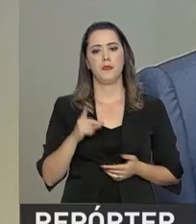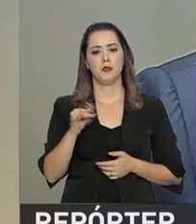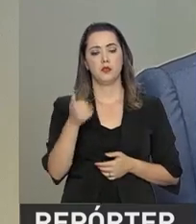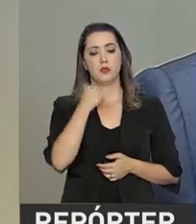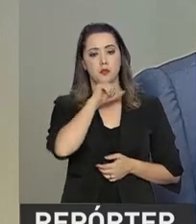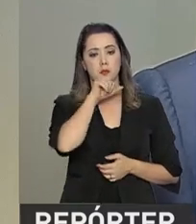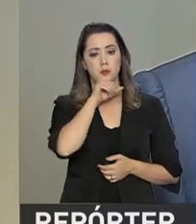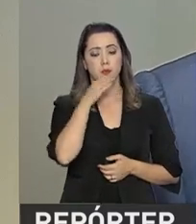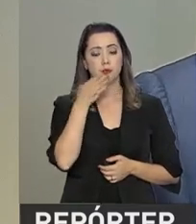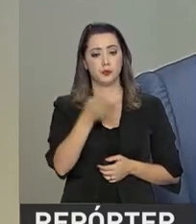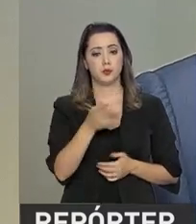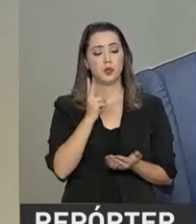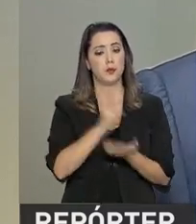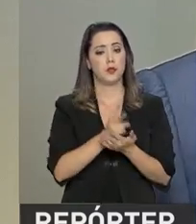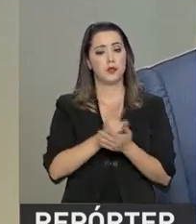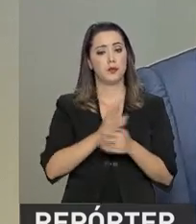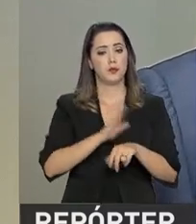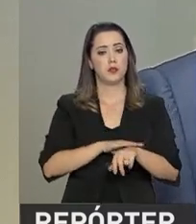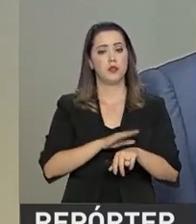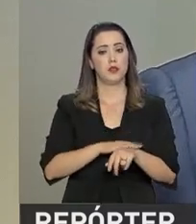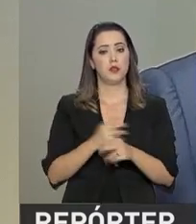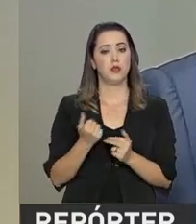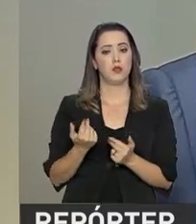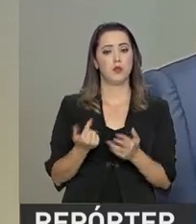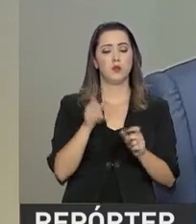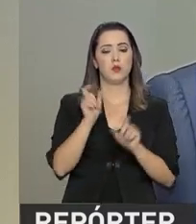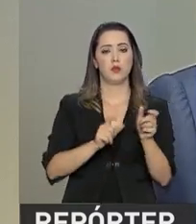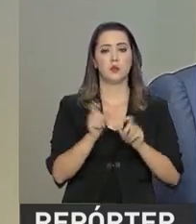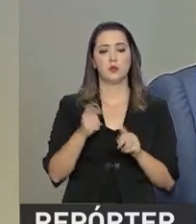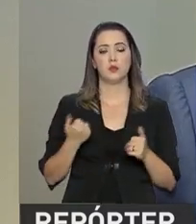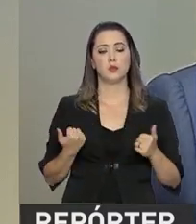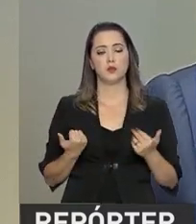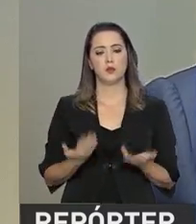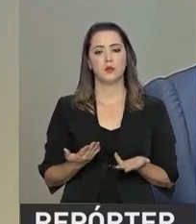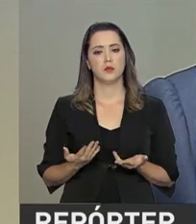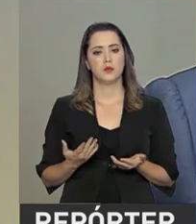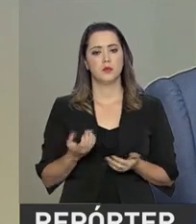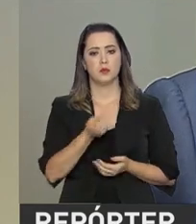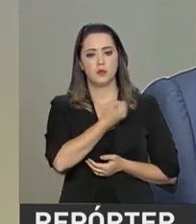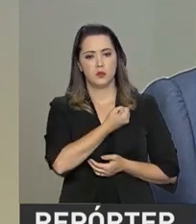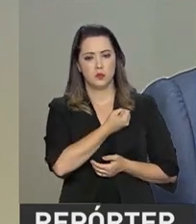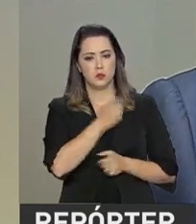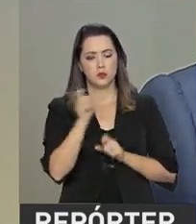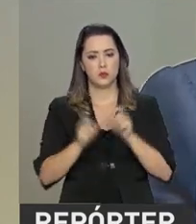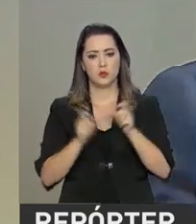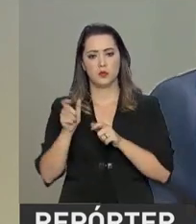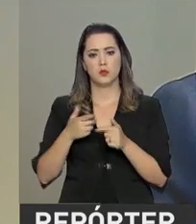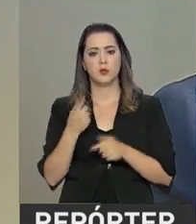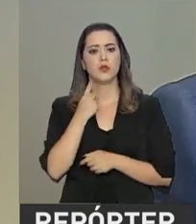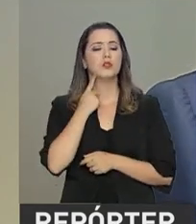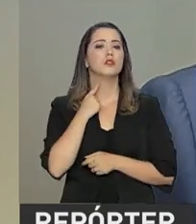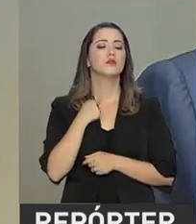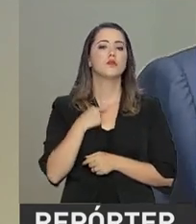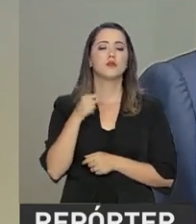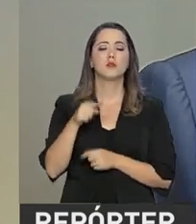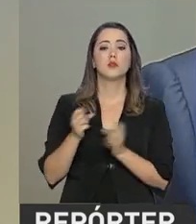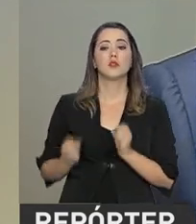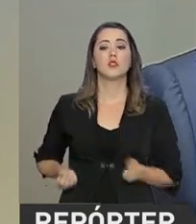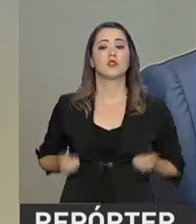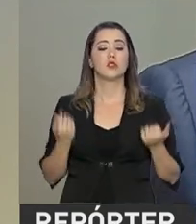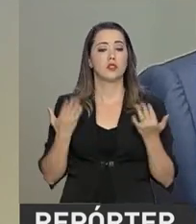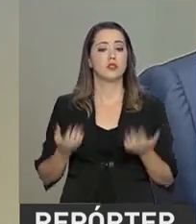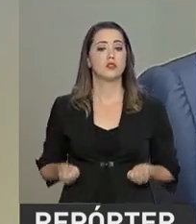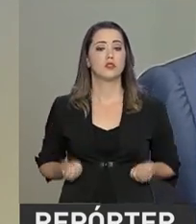mães e ao mesmo tempo fizemos isso com os consumidores os dados dos consumidores o desejo de gastar é